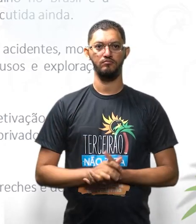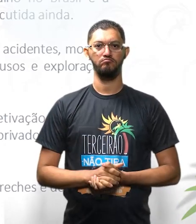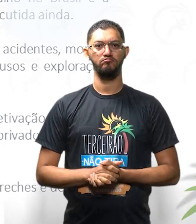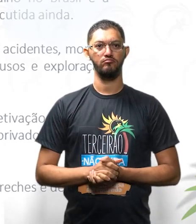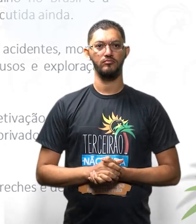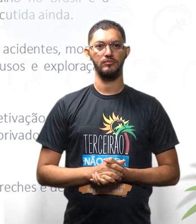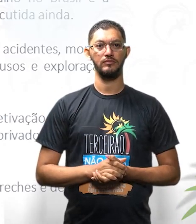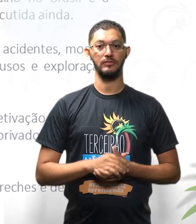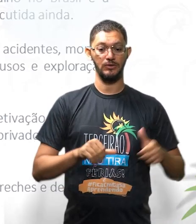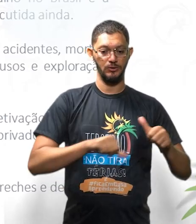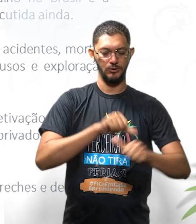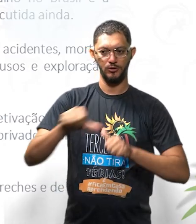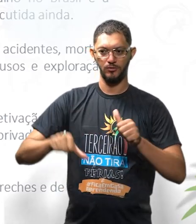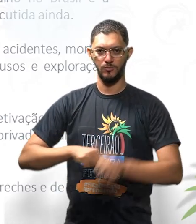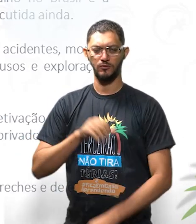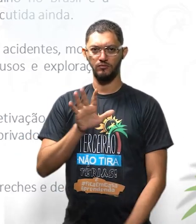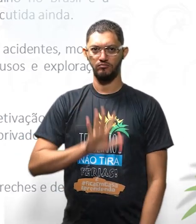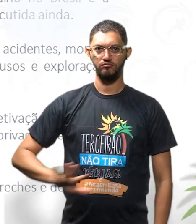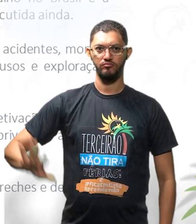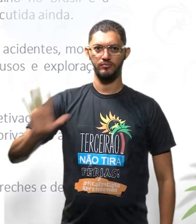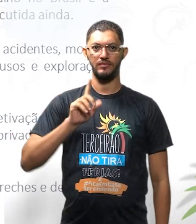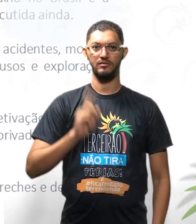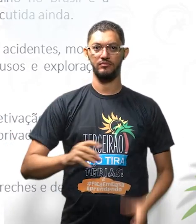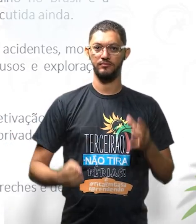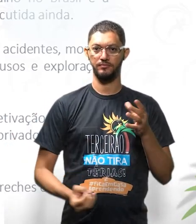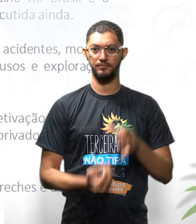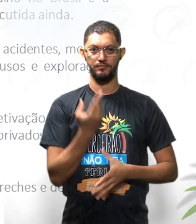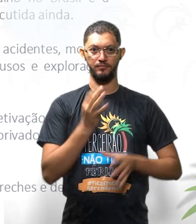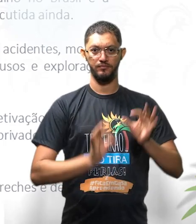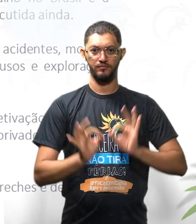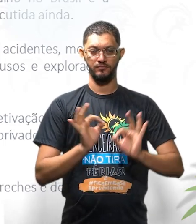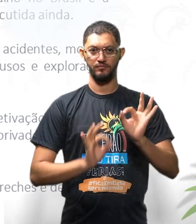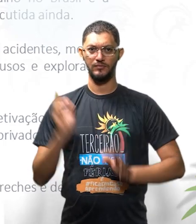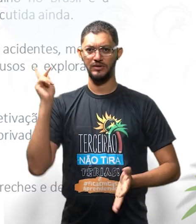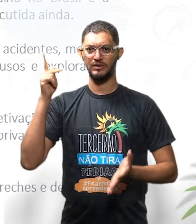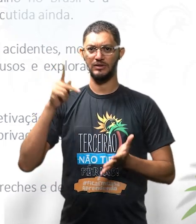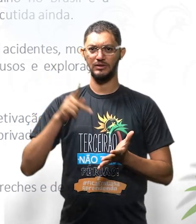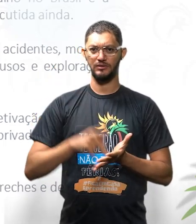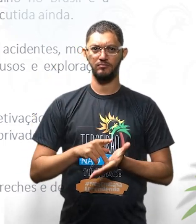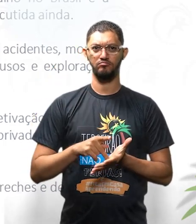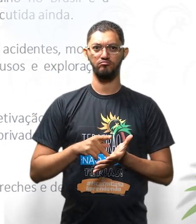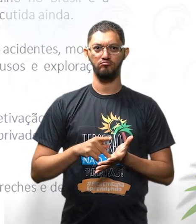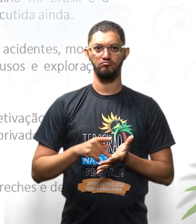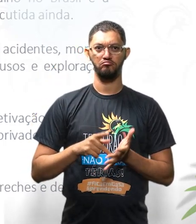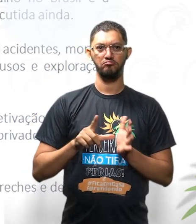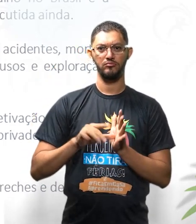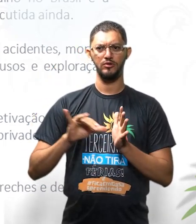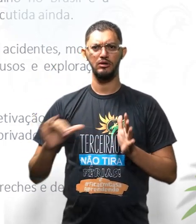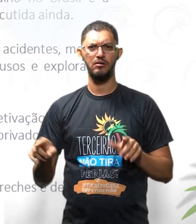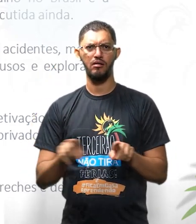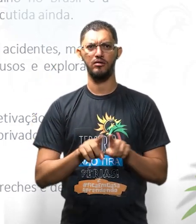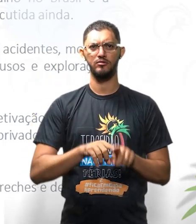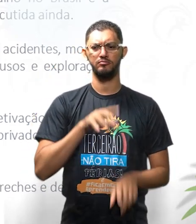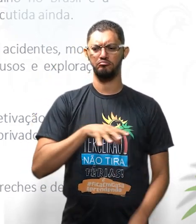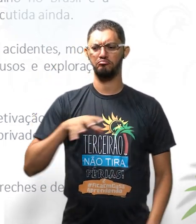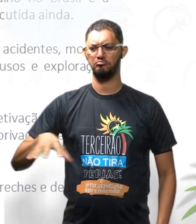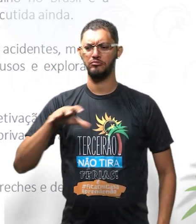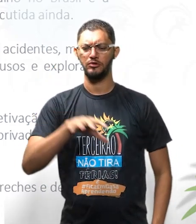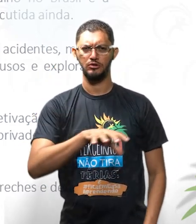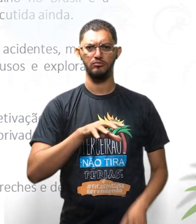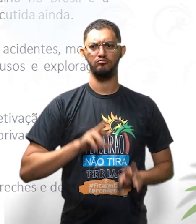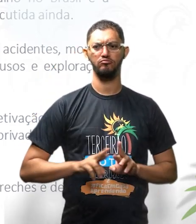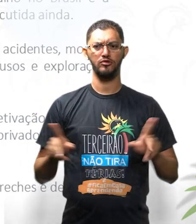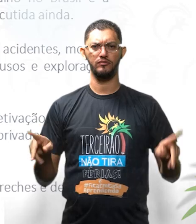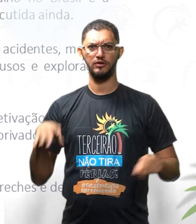para modificar esse cenário é criar a elaboração e efetivação de ações intersetoriais entre setores